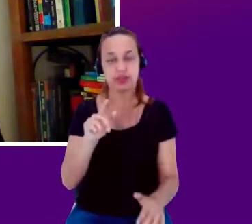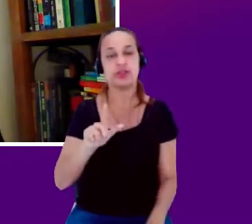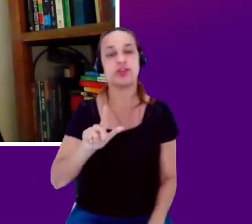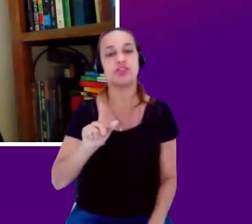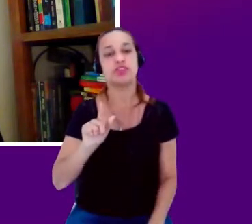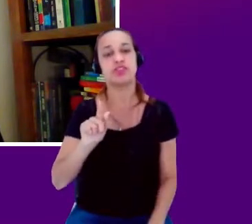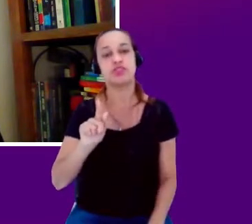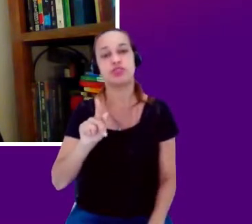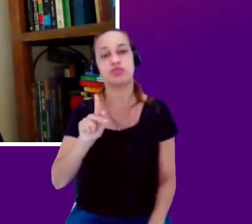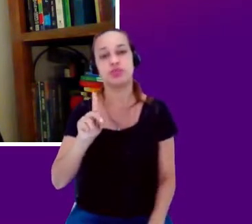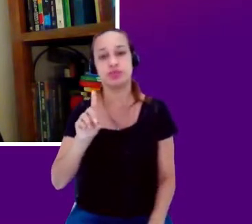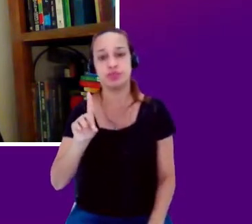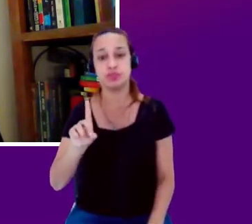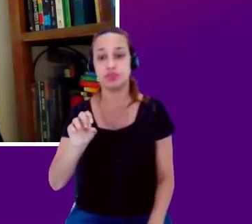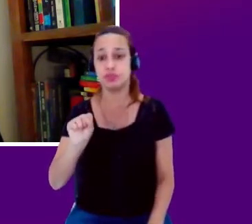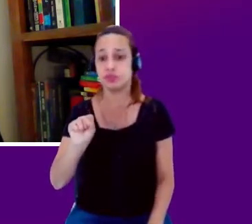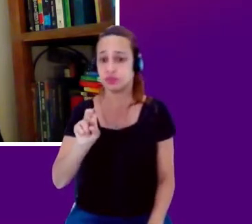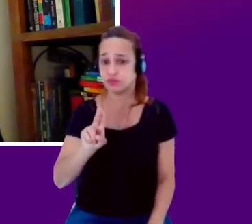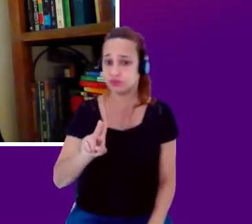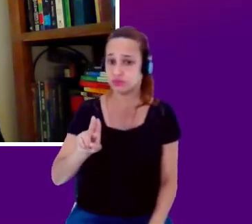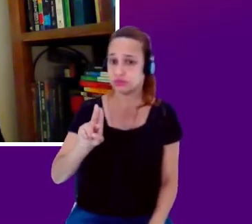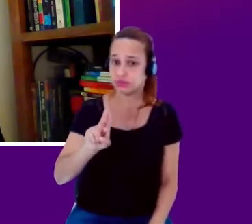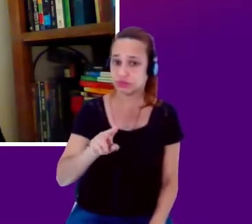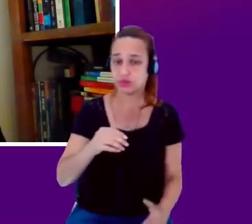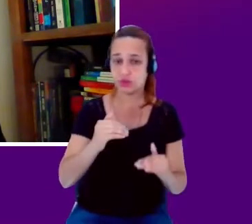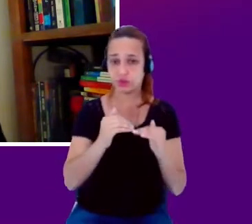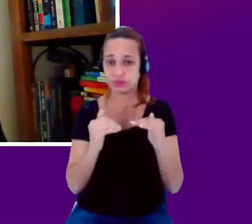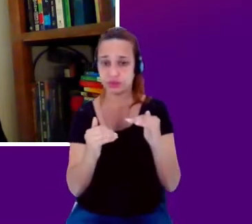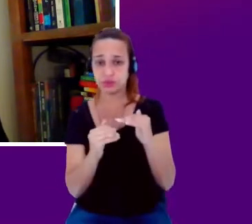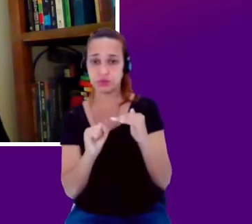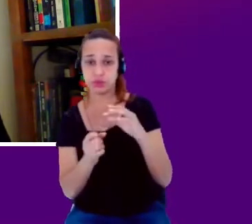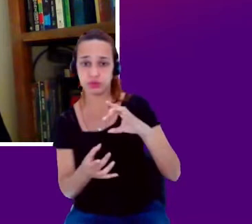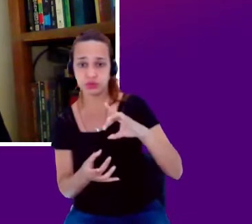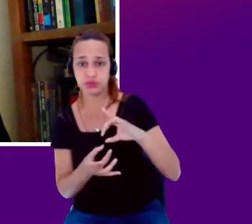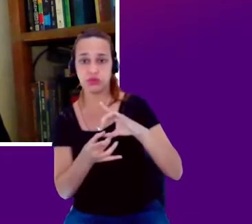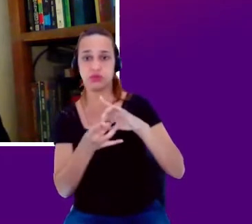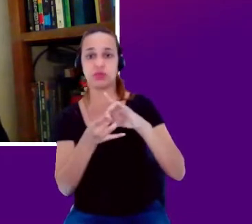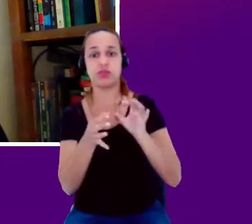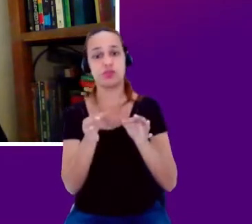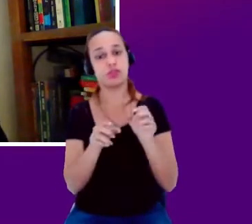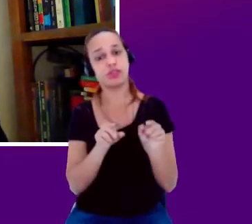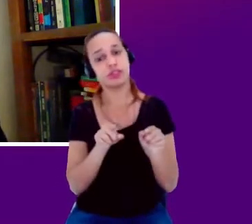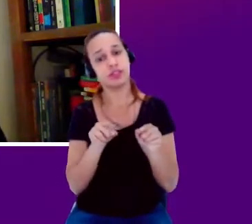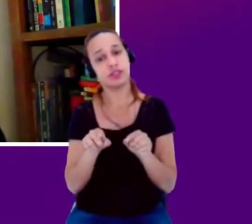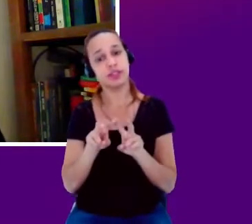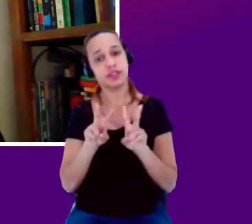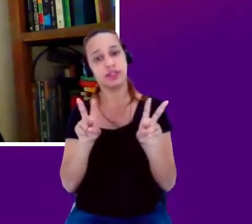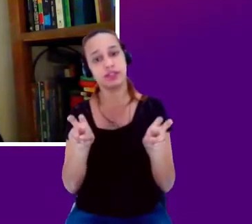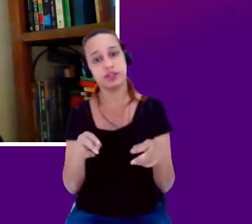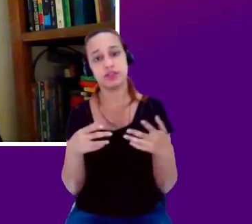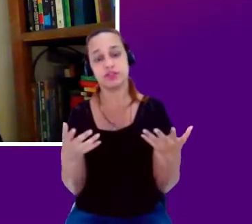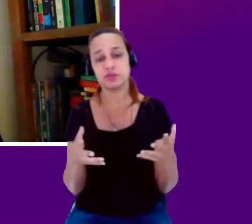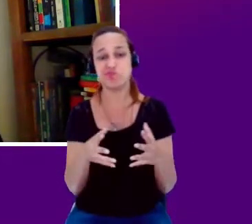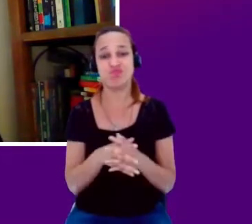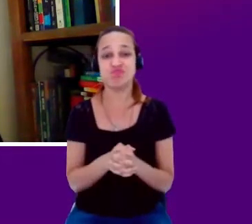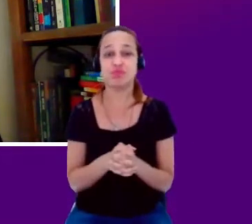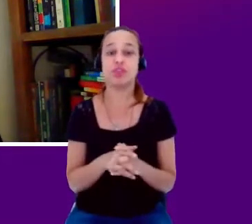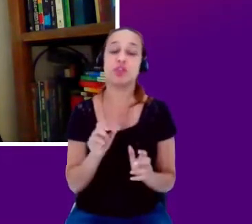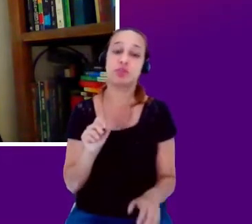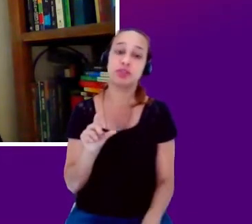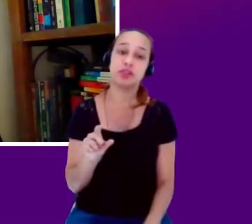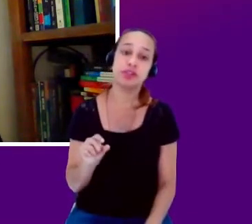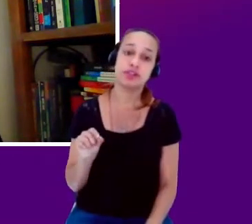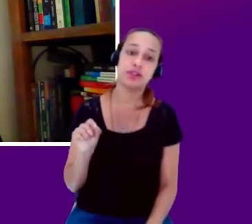papel secundário, né? Que a gente evite uma judicialização dessas questões e que isso seja decidido onde deva